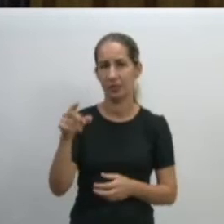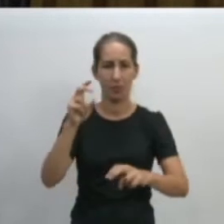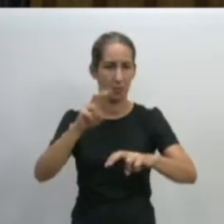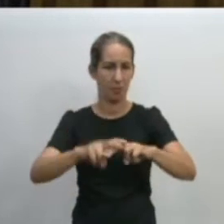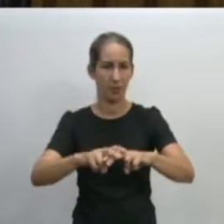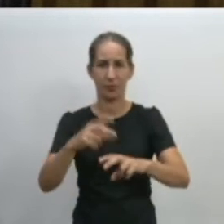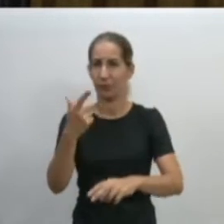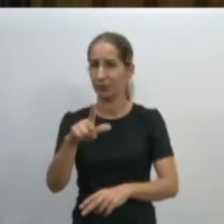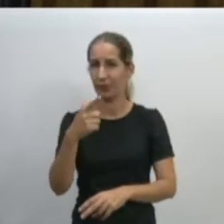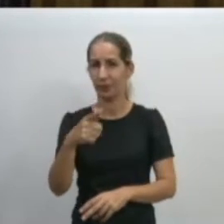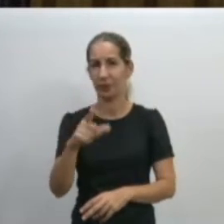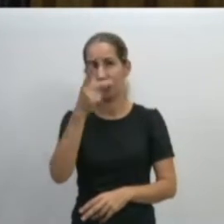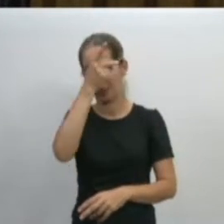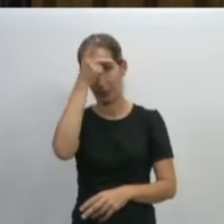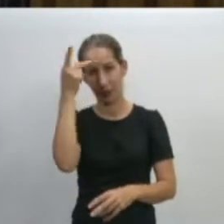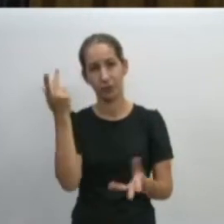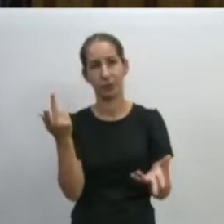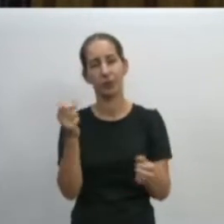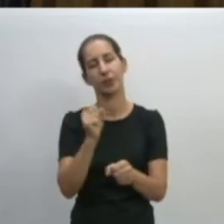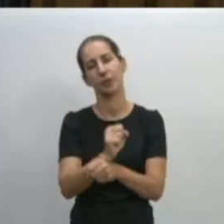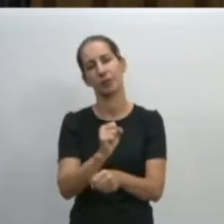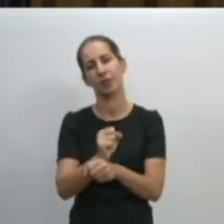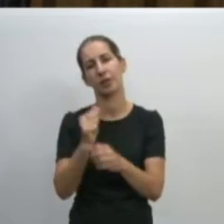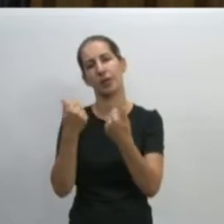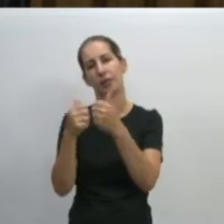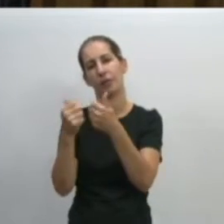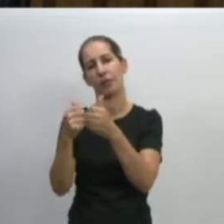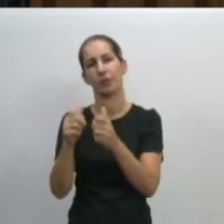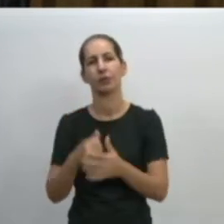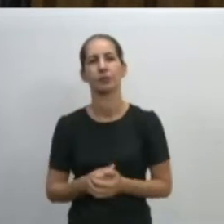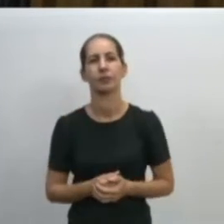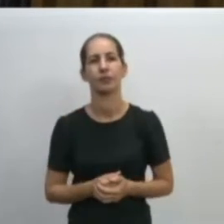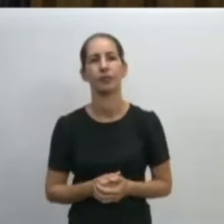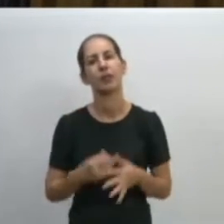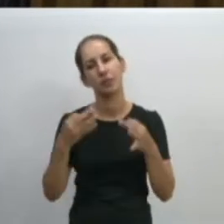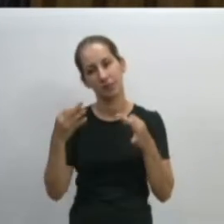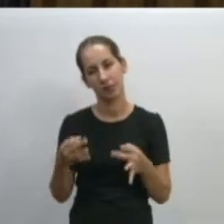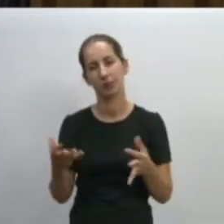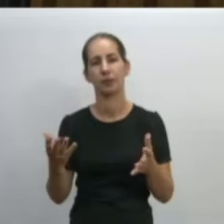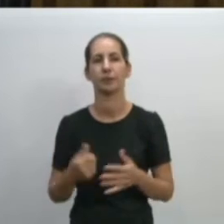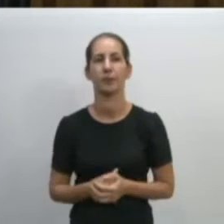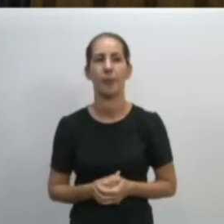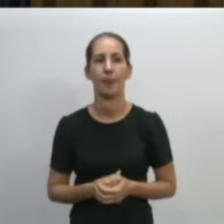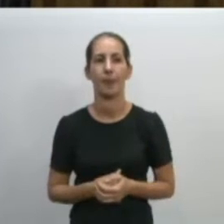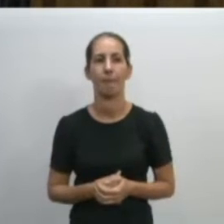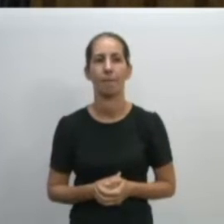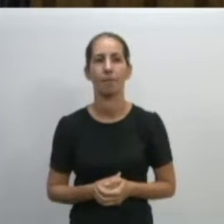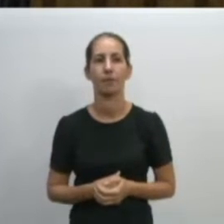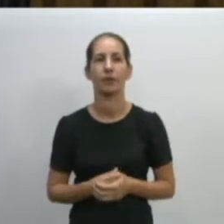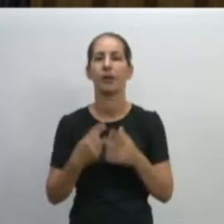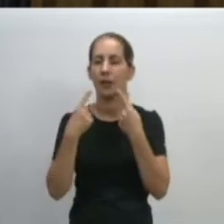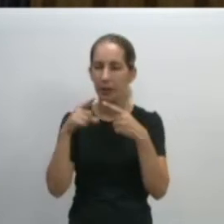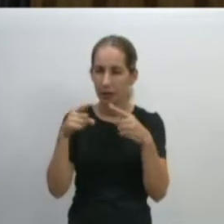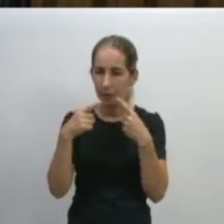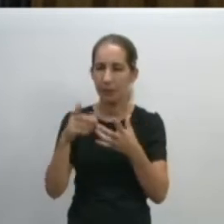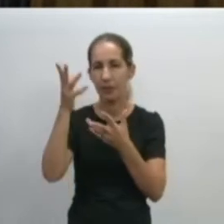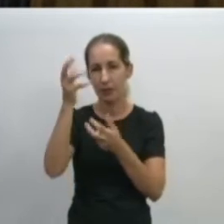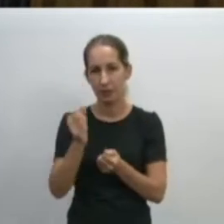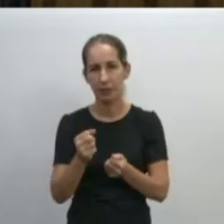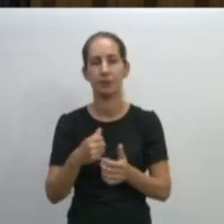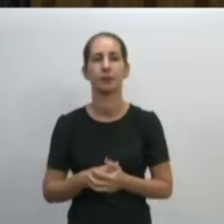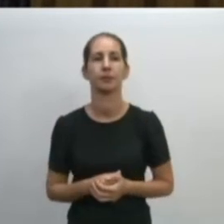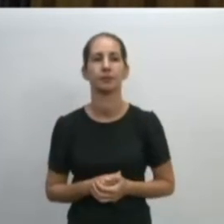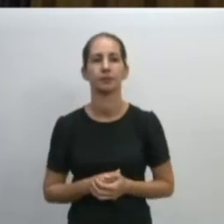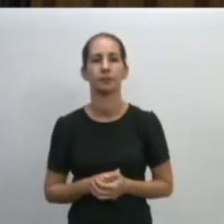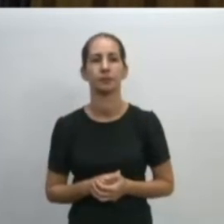banco para as pessoas poderem esperar o transporte coletivo de uma forma digna e decente. Então, já fiz aqui uma crítica, já recebi uma